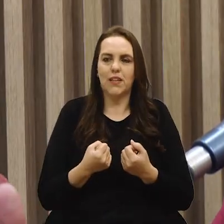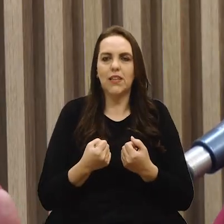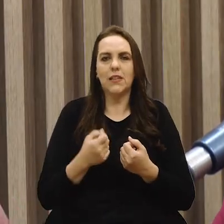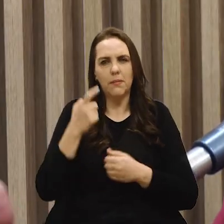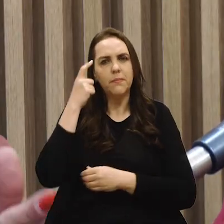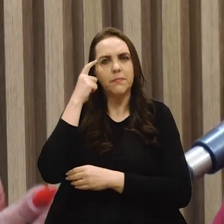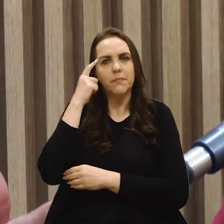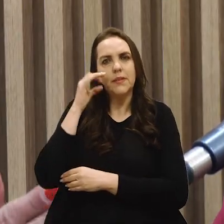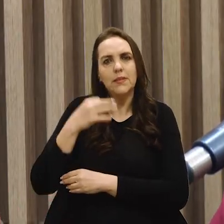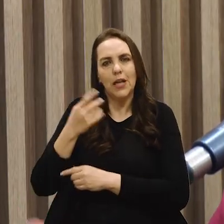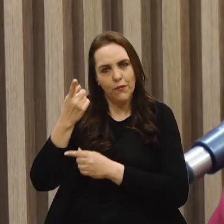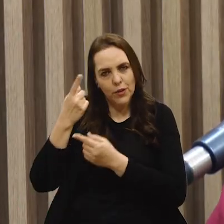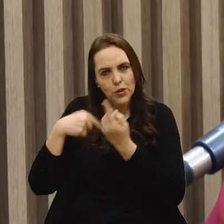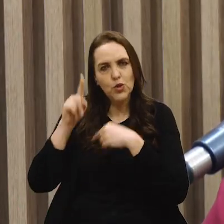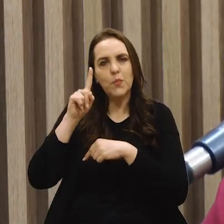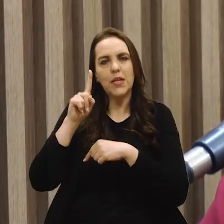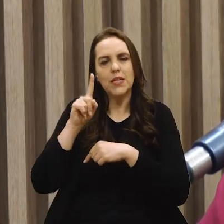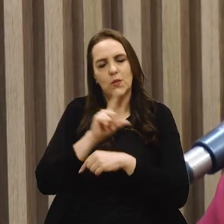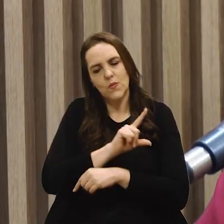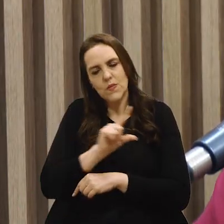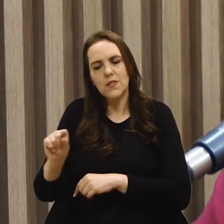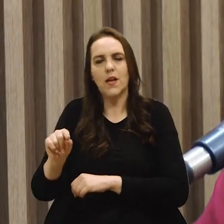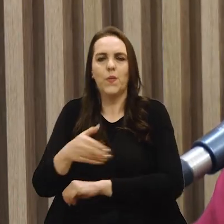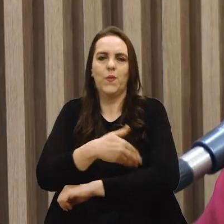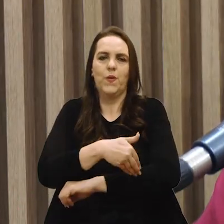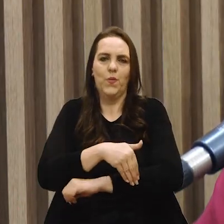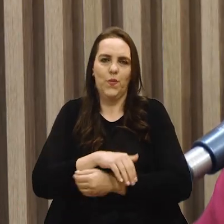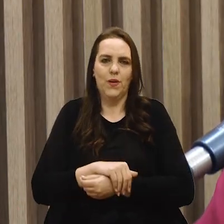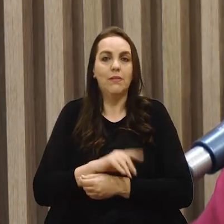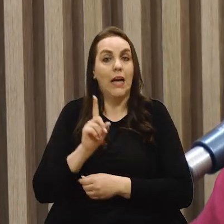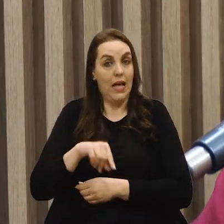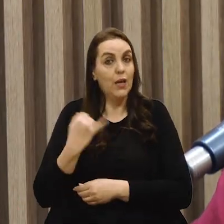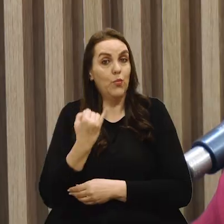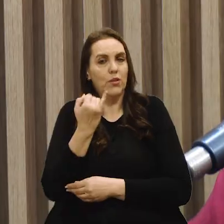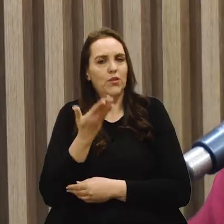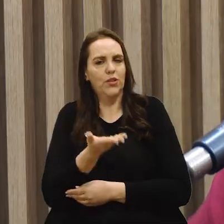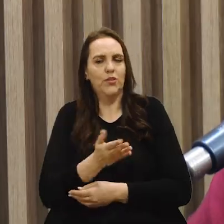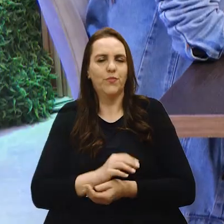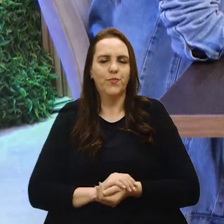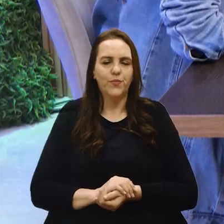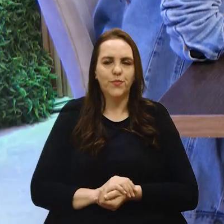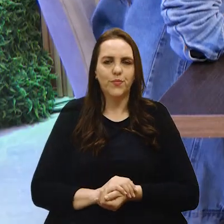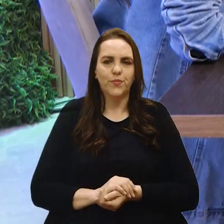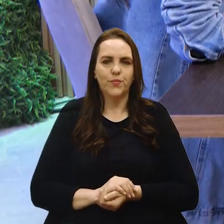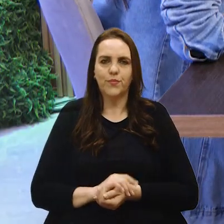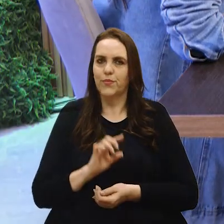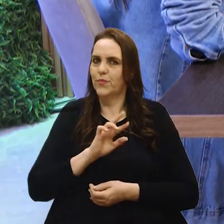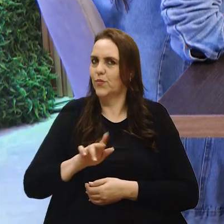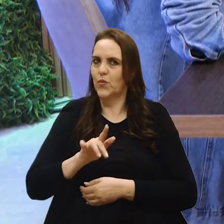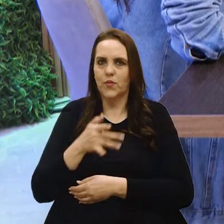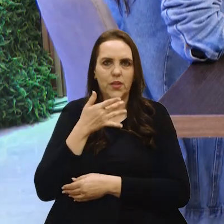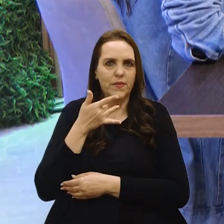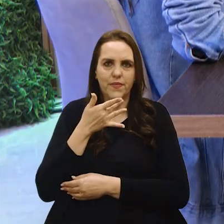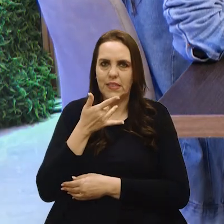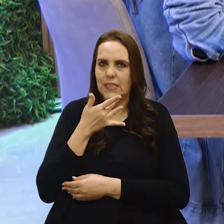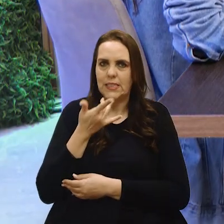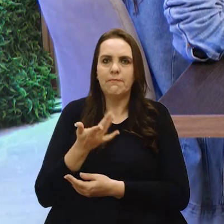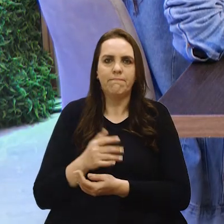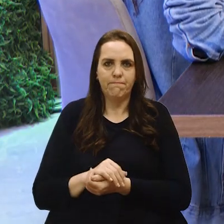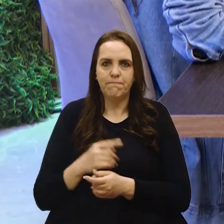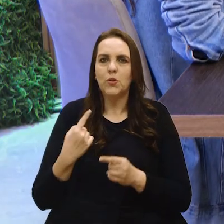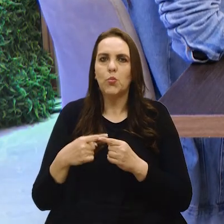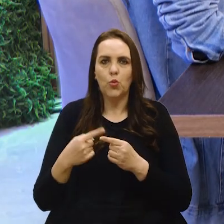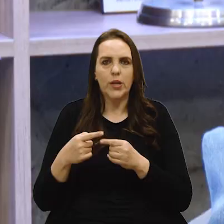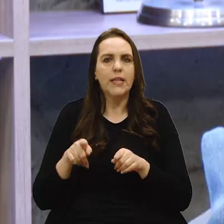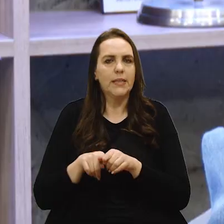sim, pensar na superação de rua. Acho que é bem importante. É que realmente não é fácil, né? Até